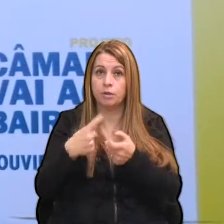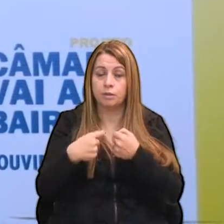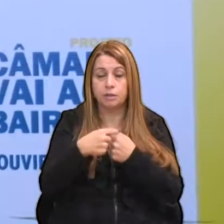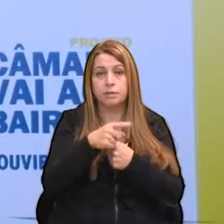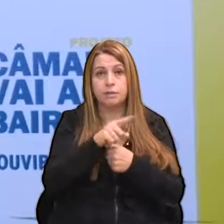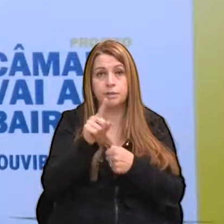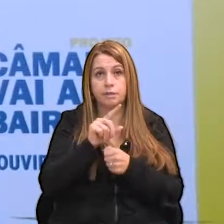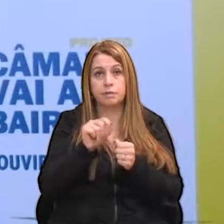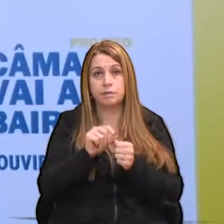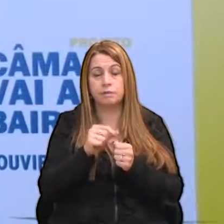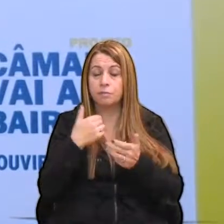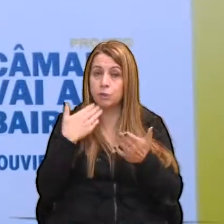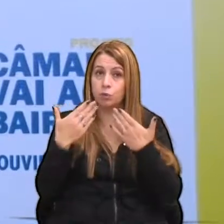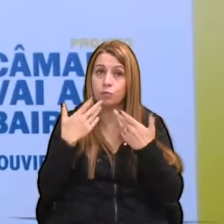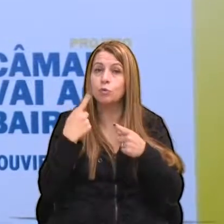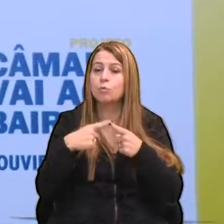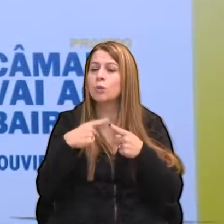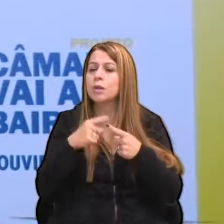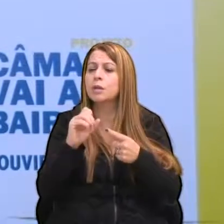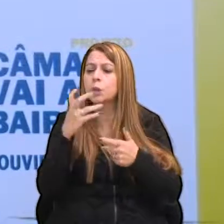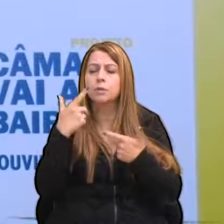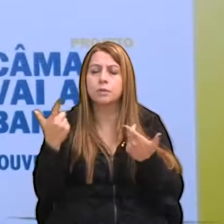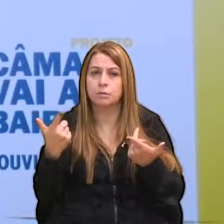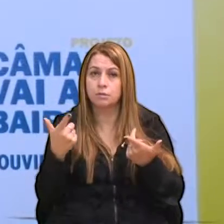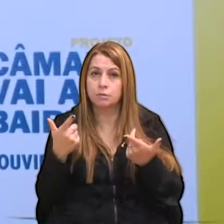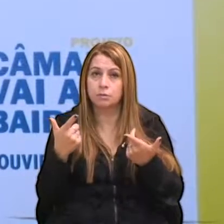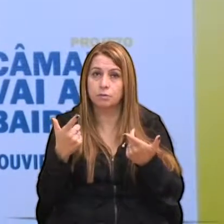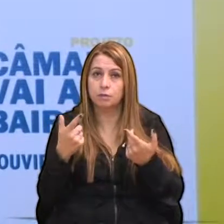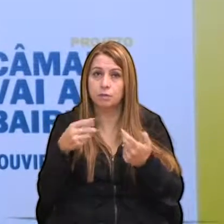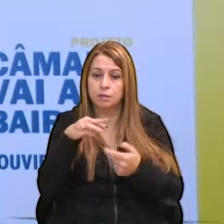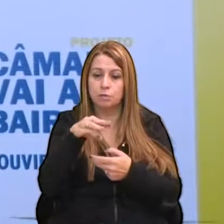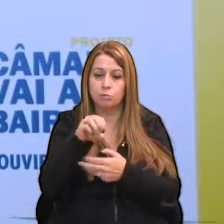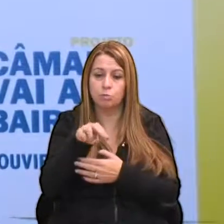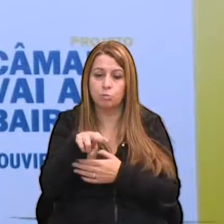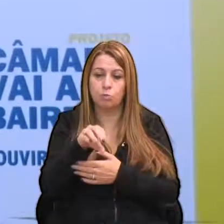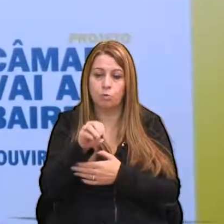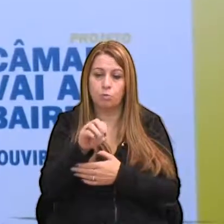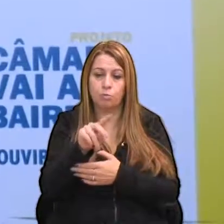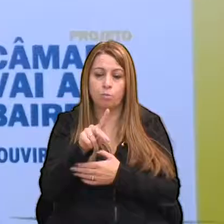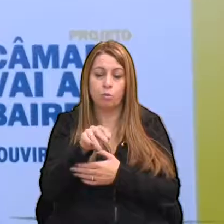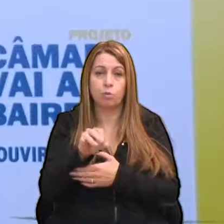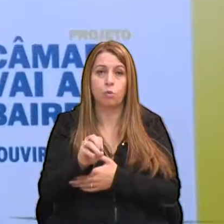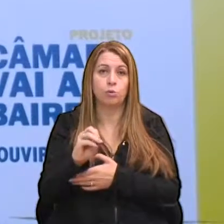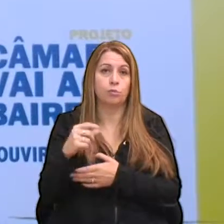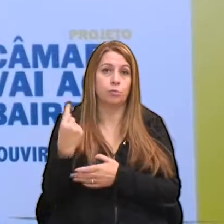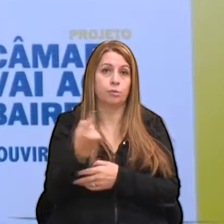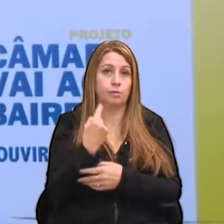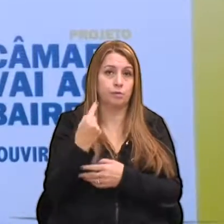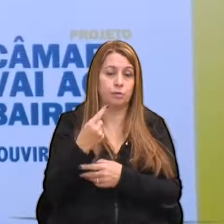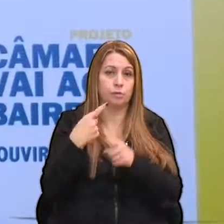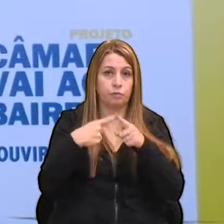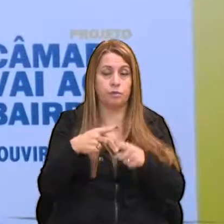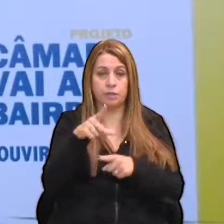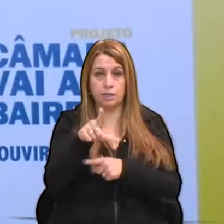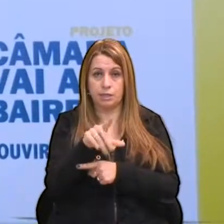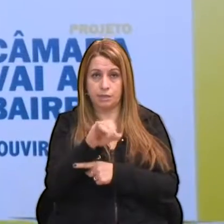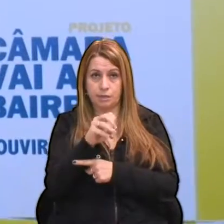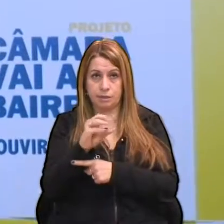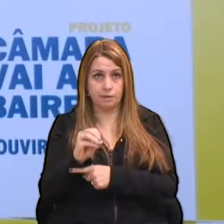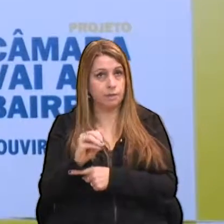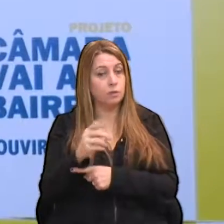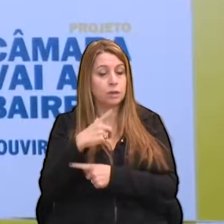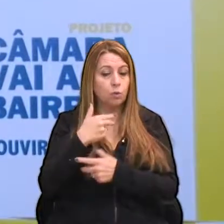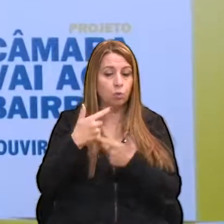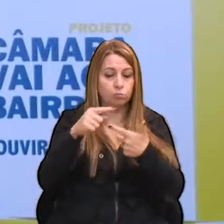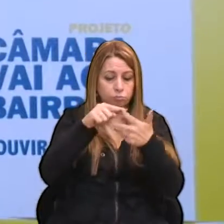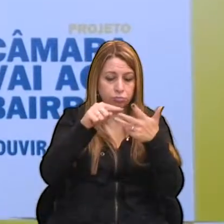cobrar de quem. Então, fica a dúvida aí o porquê que está acontecendo esse monopólio, porquê que quando você faz a licitação tem alguns